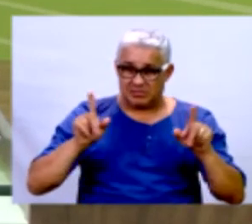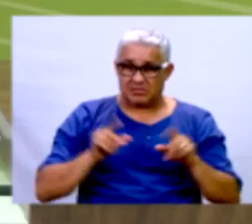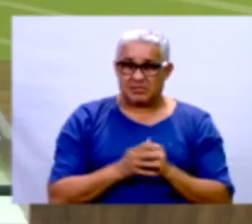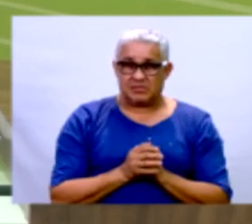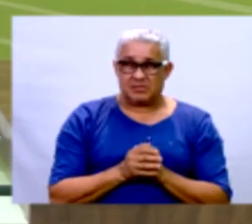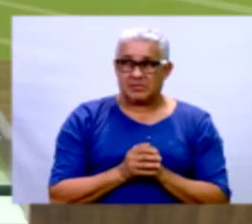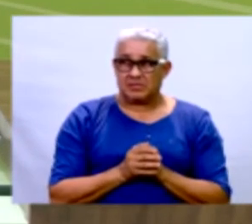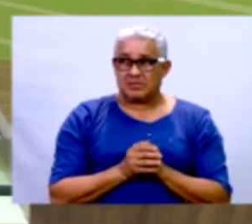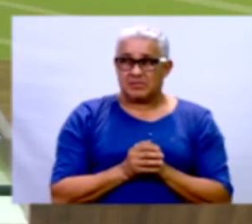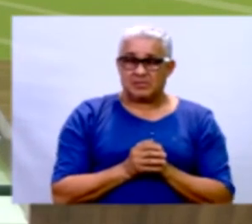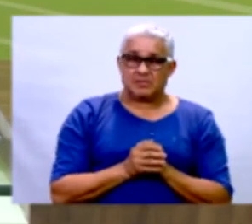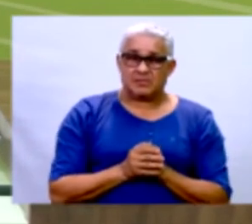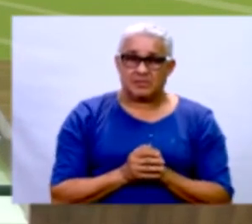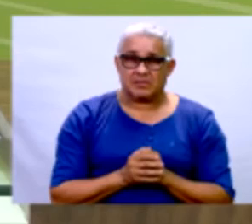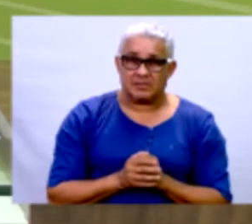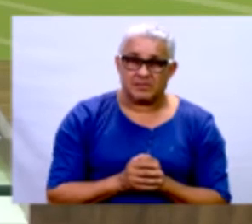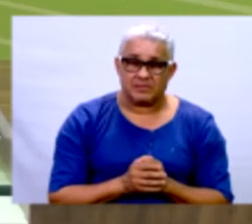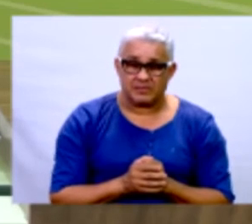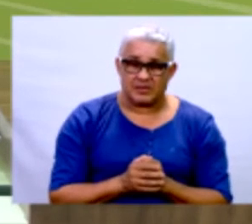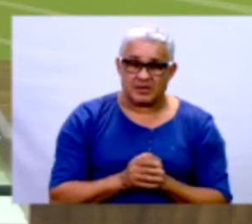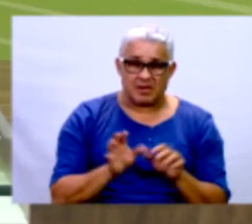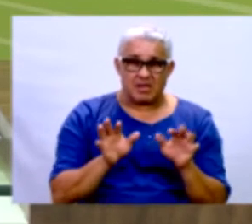mais, simplificar um pouco mais,